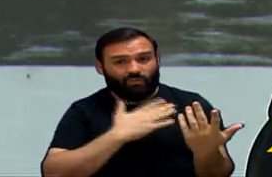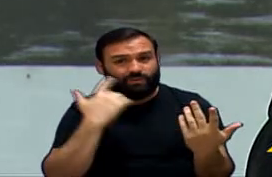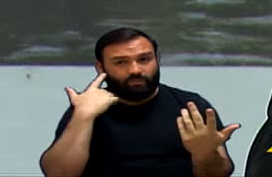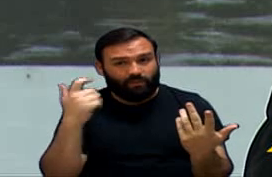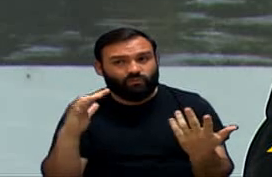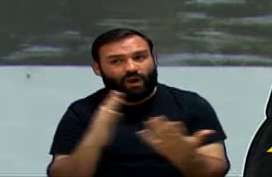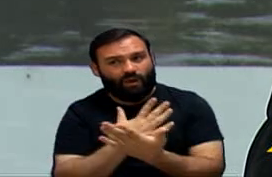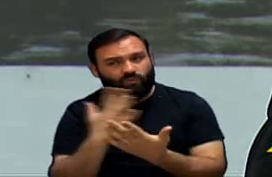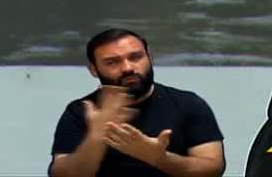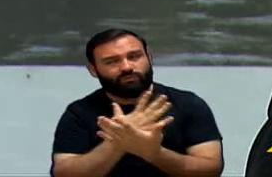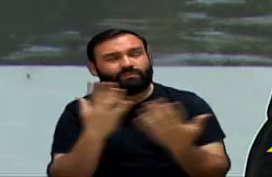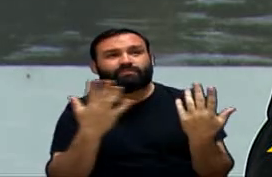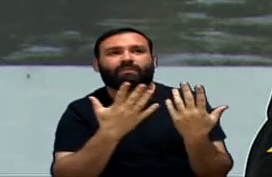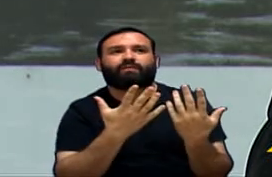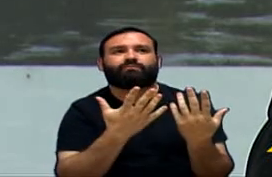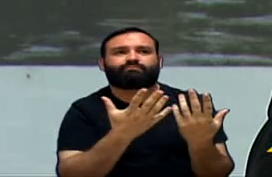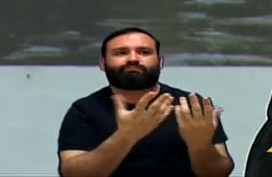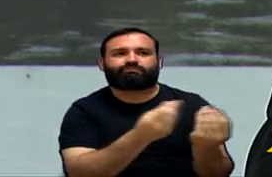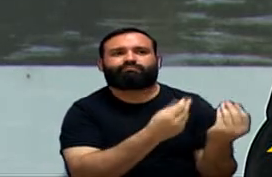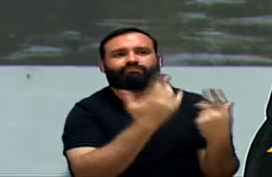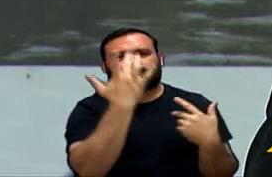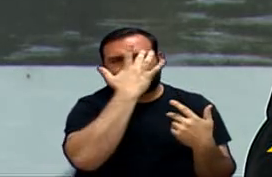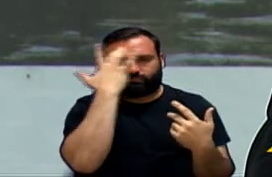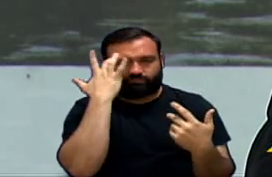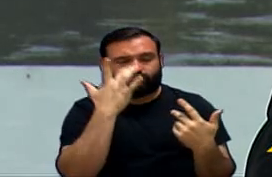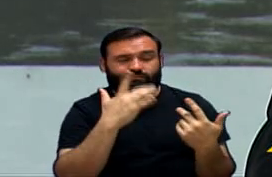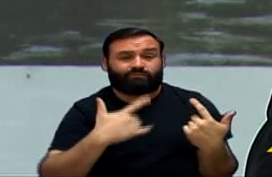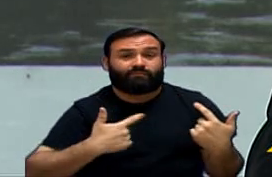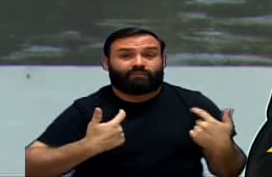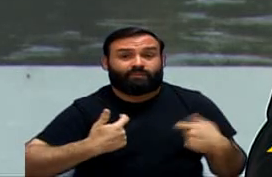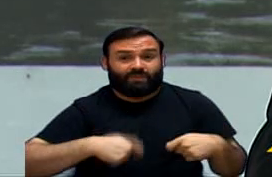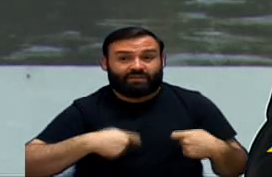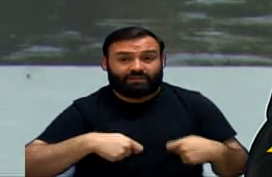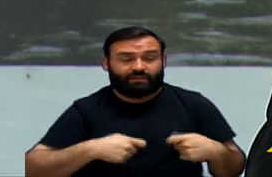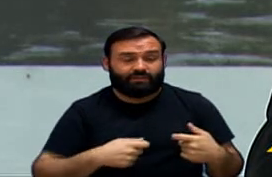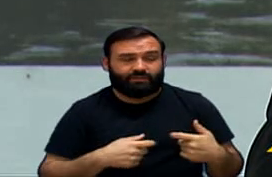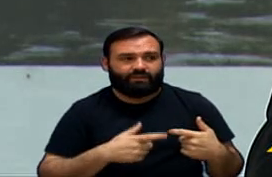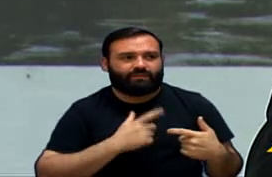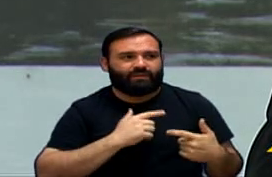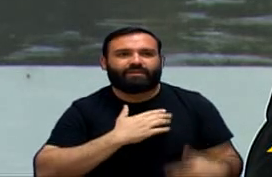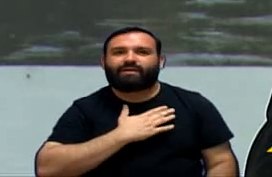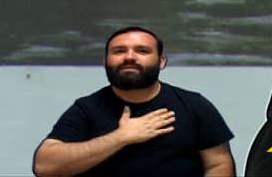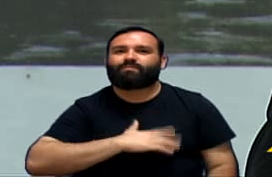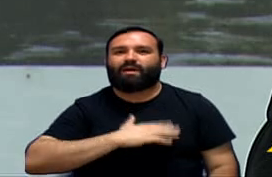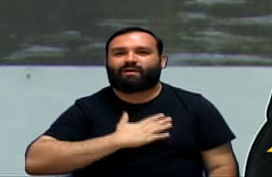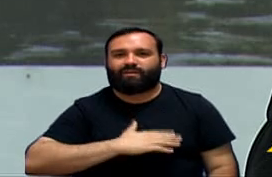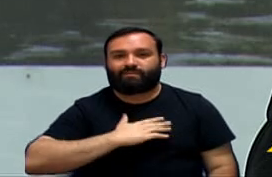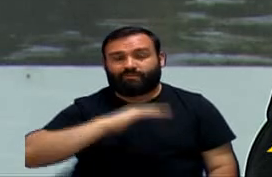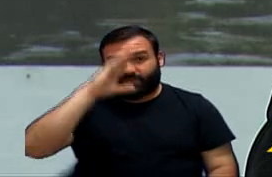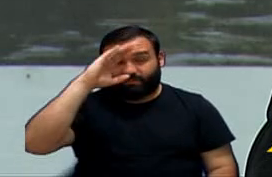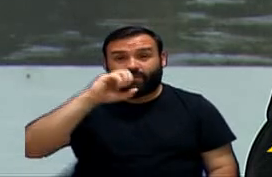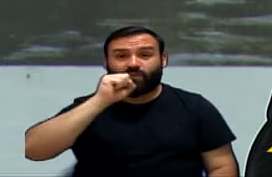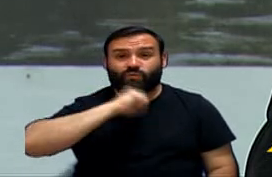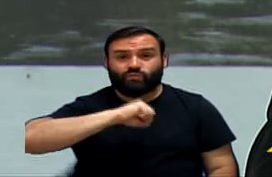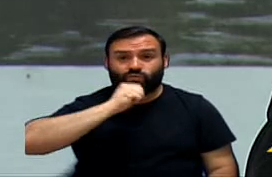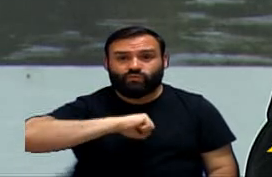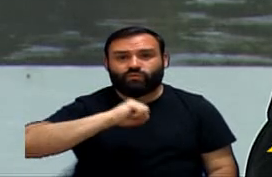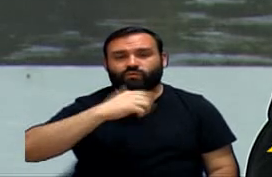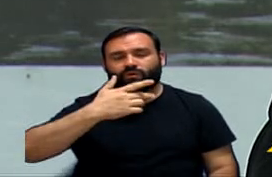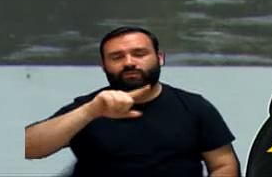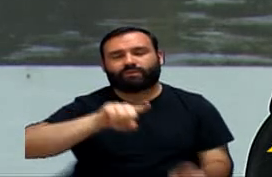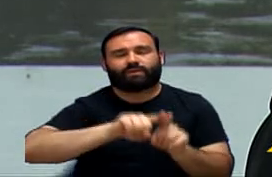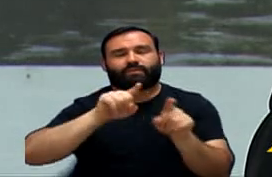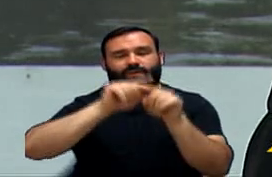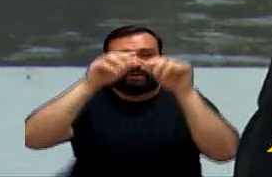mas boa parte da população ela precisa né Desse sossego principalmente idosos e pessoas com um